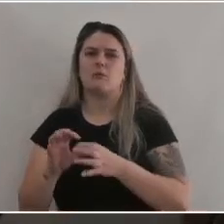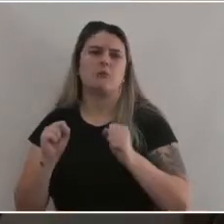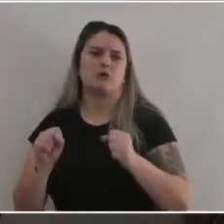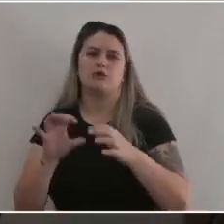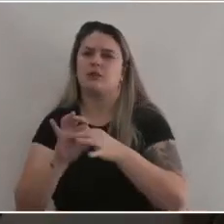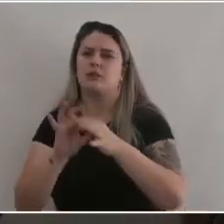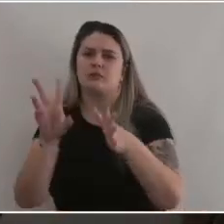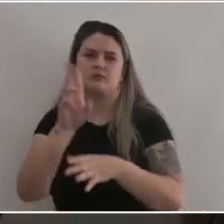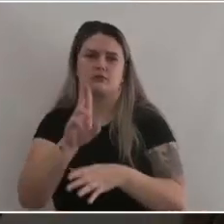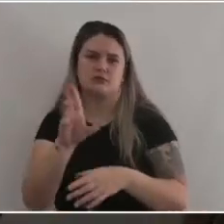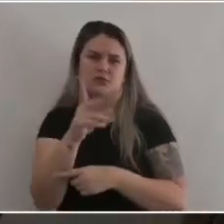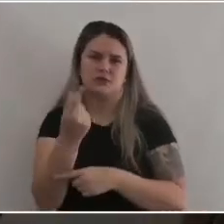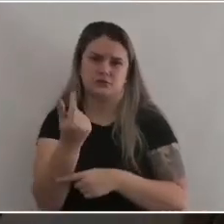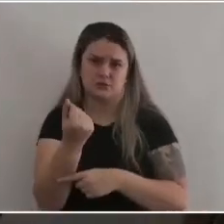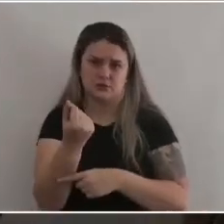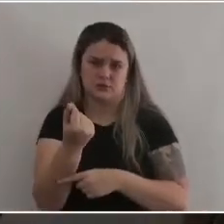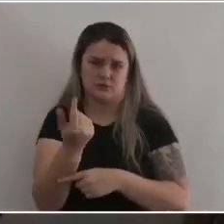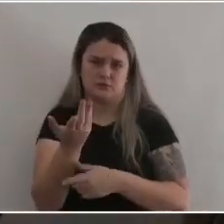utilização,